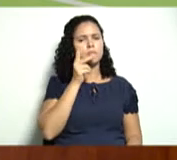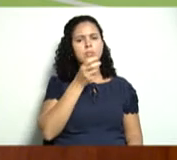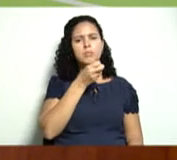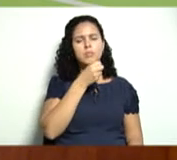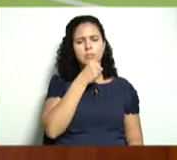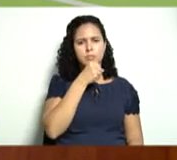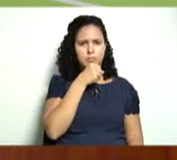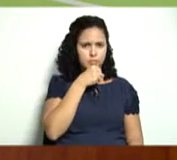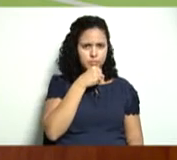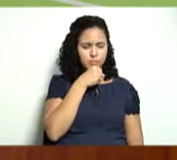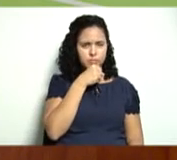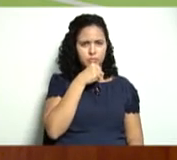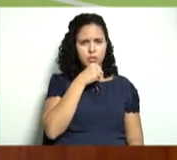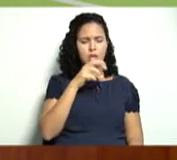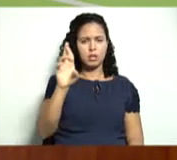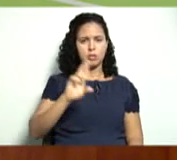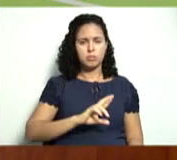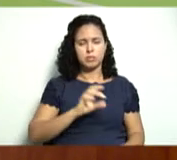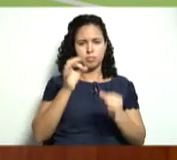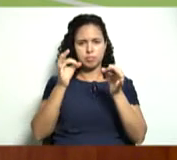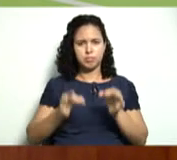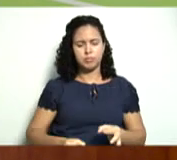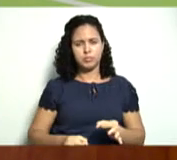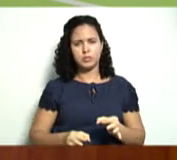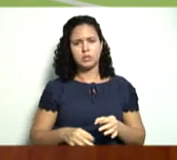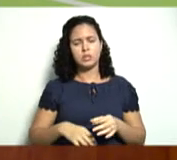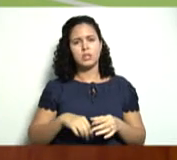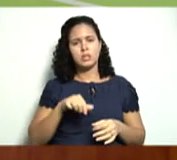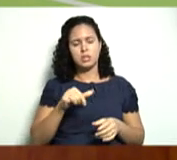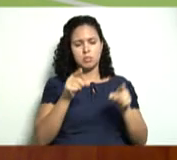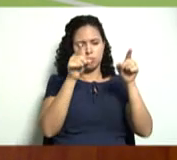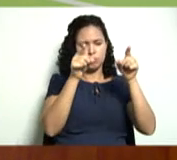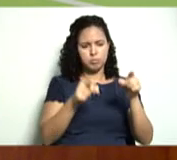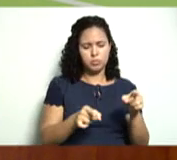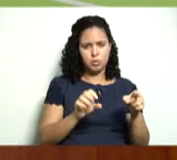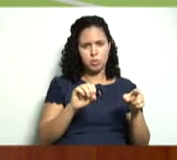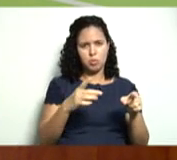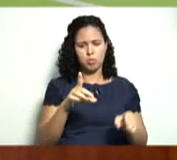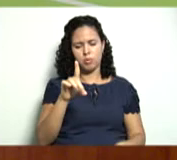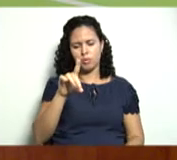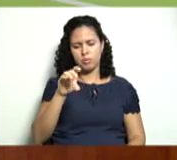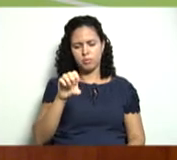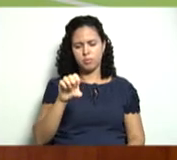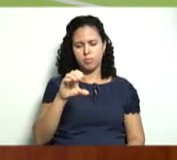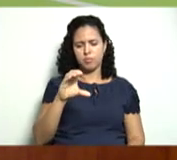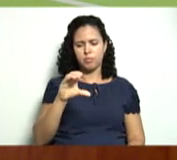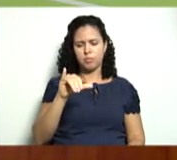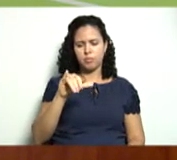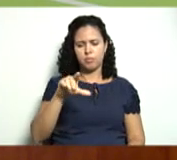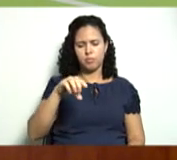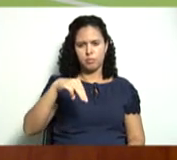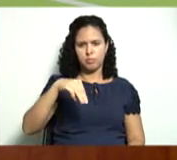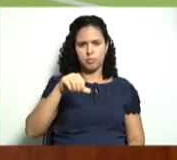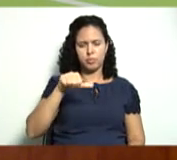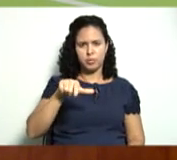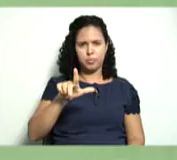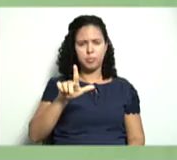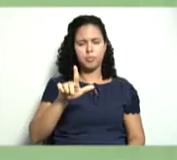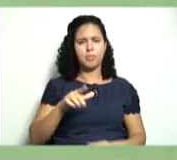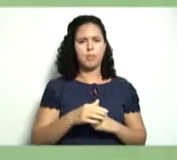à resposta correta é se é justificado ou se é desse mal pode explicar profissional assim por favor